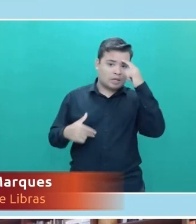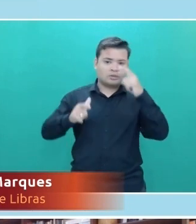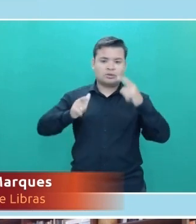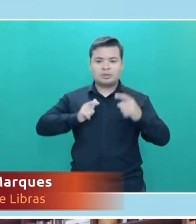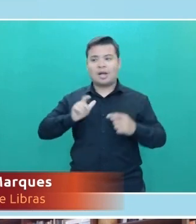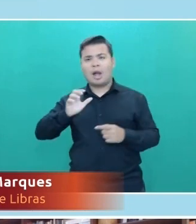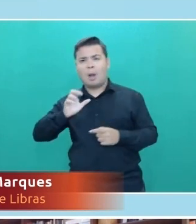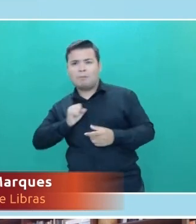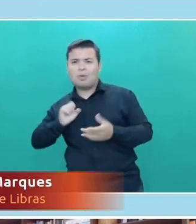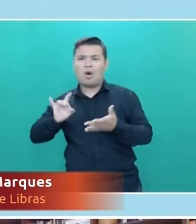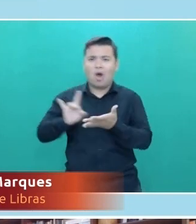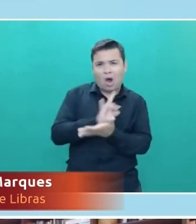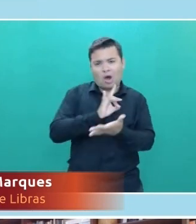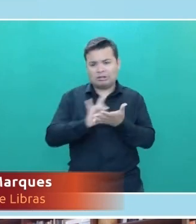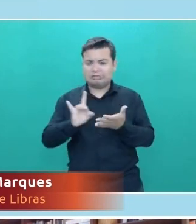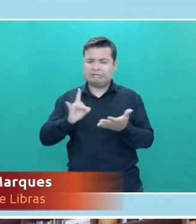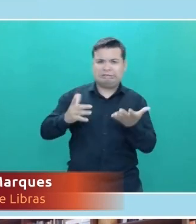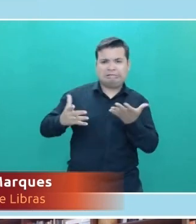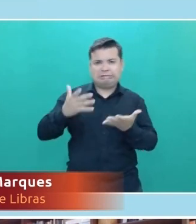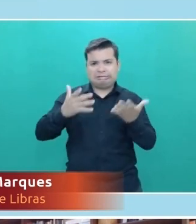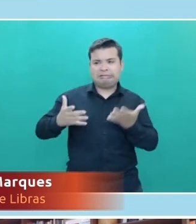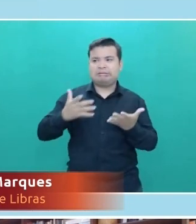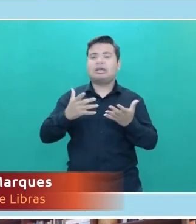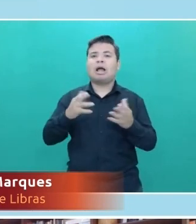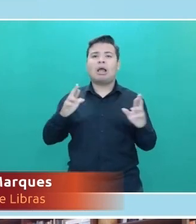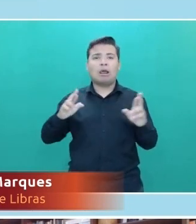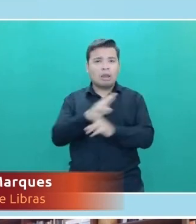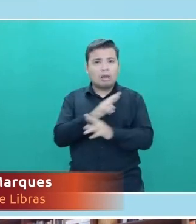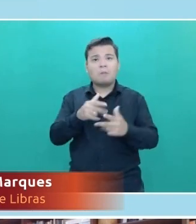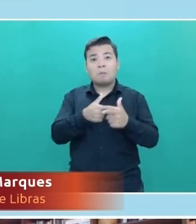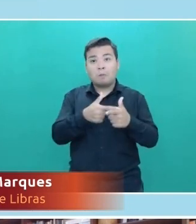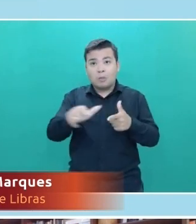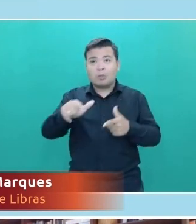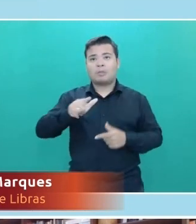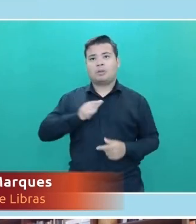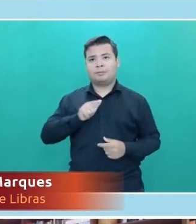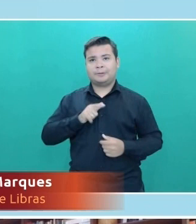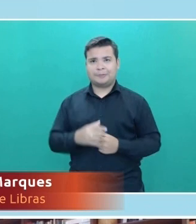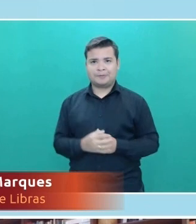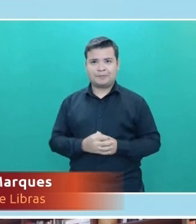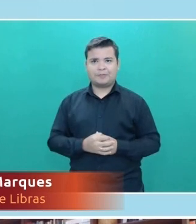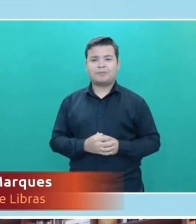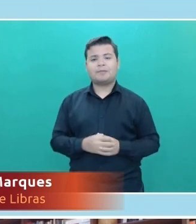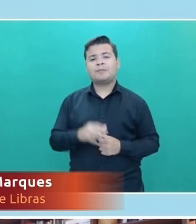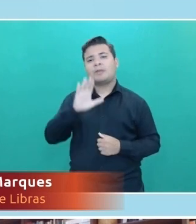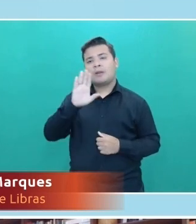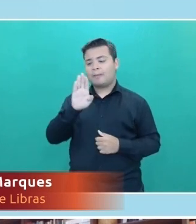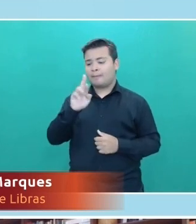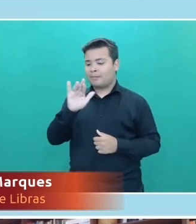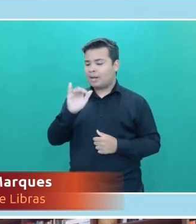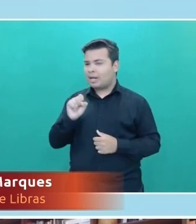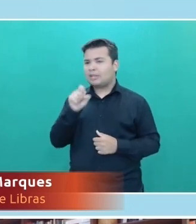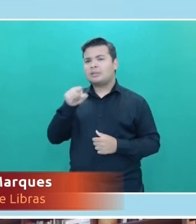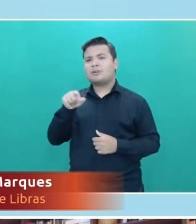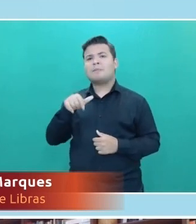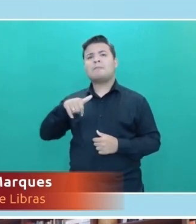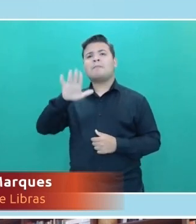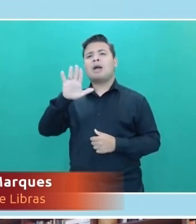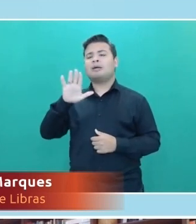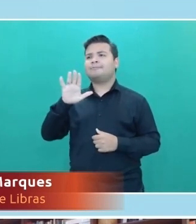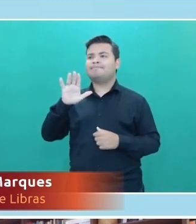né? Então, eu diria que o mais relevante do BRICS hoje,